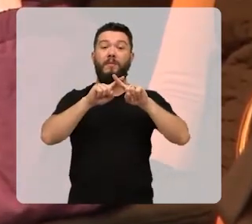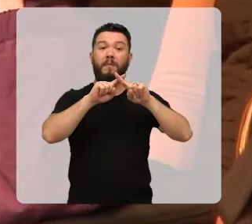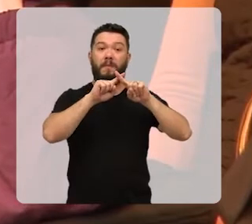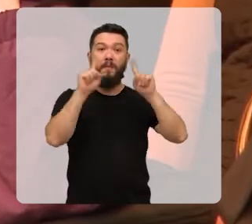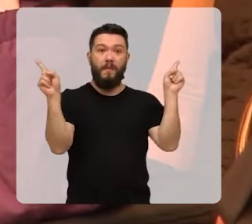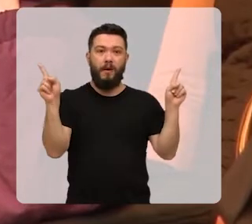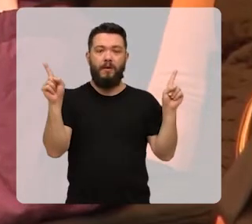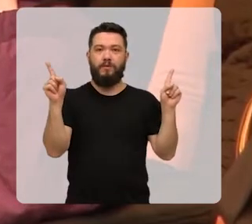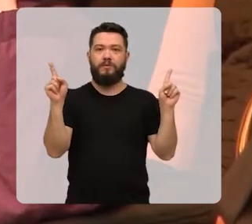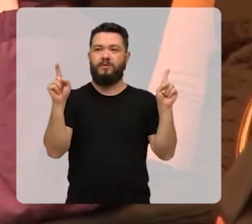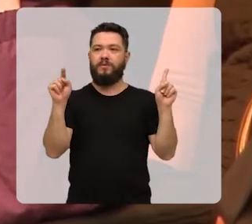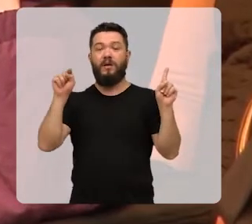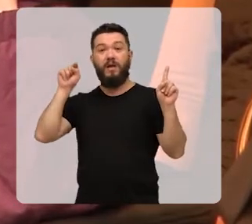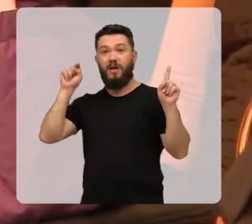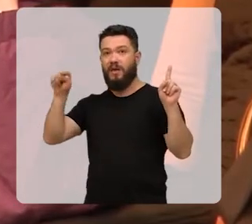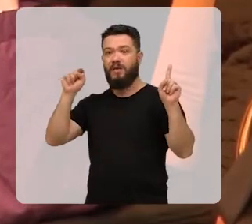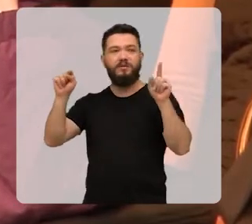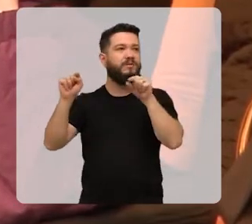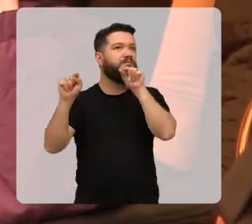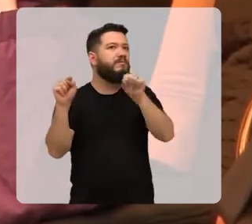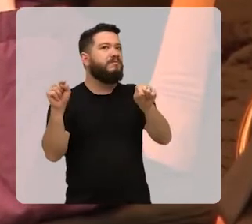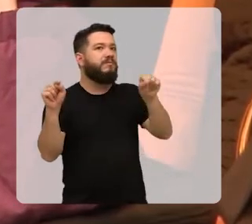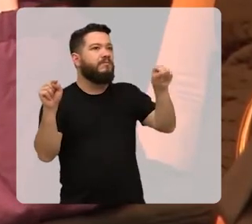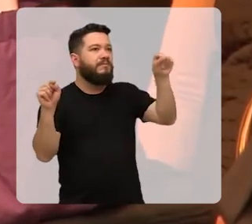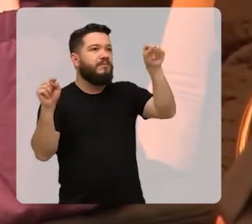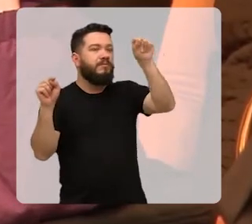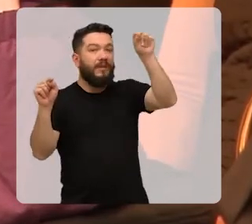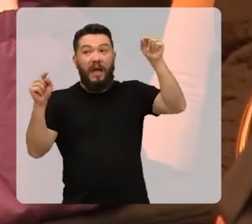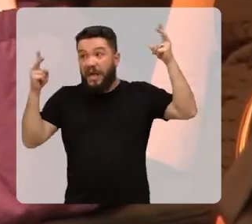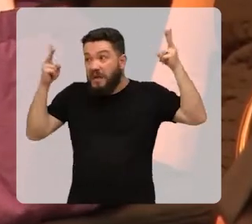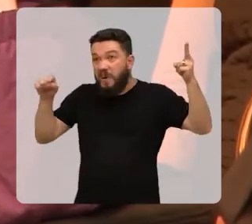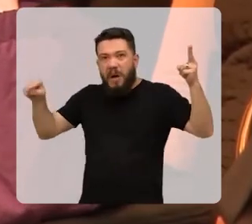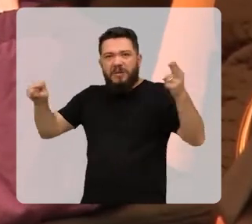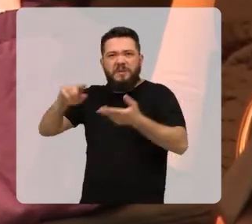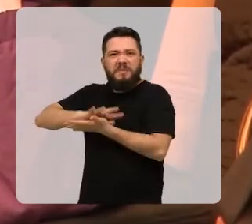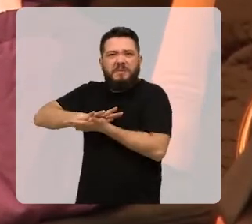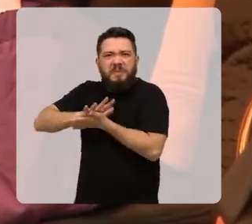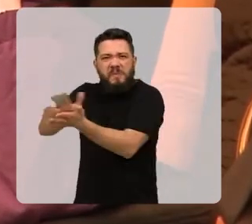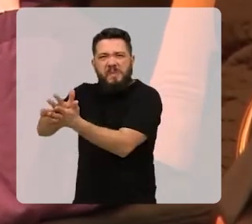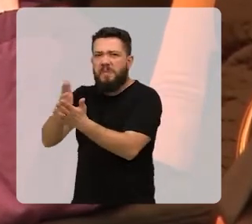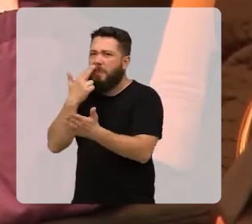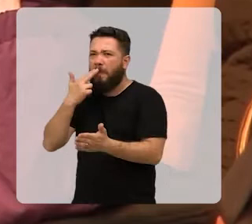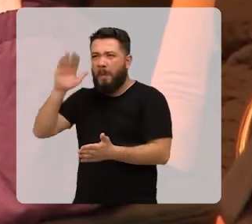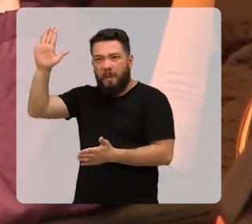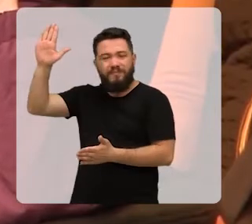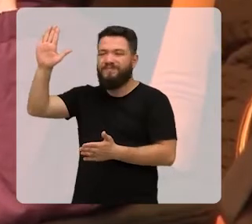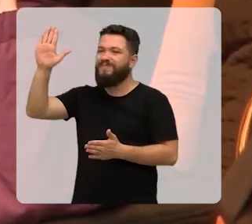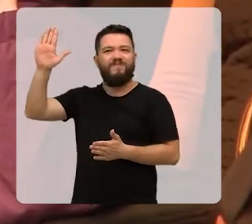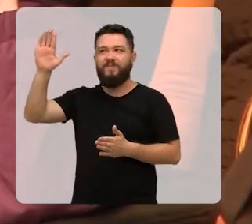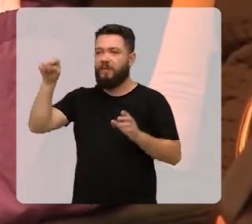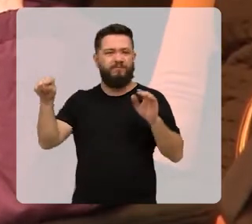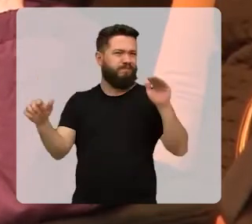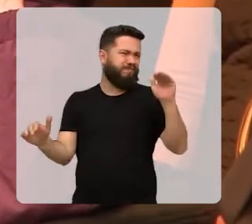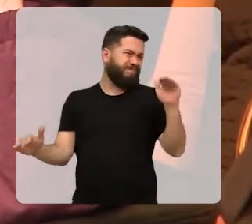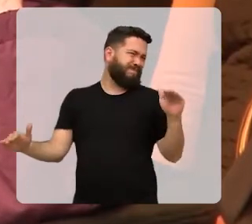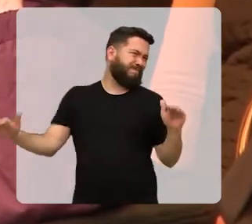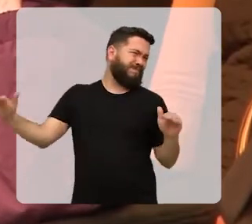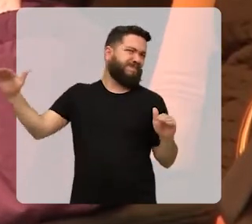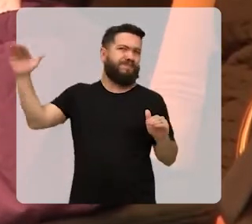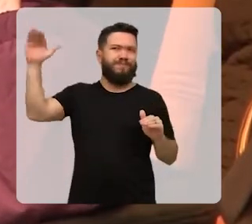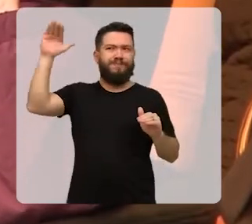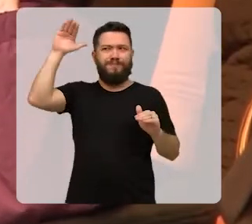face da terra existiu uma indústria de genocídio como a das nazistas que contava com índices de